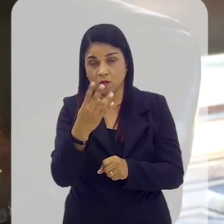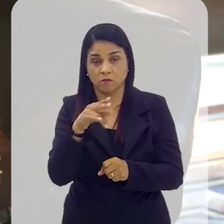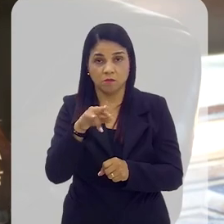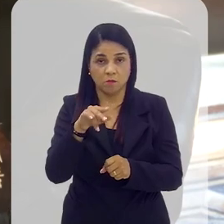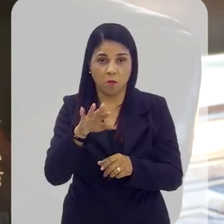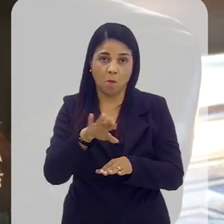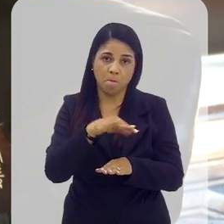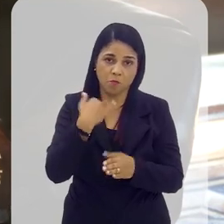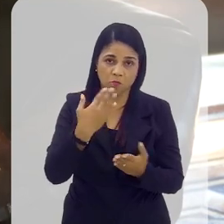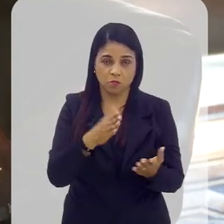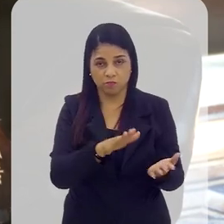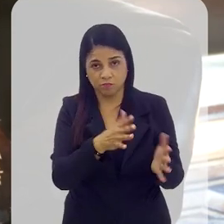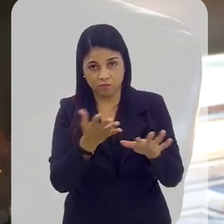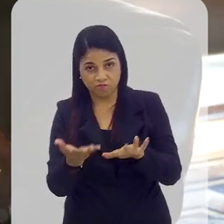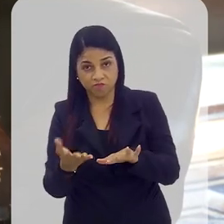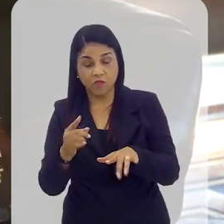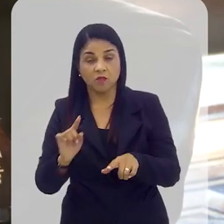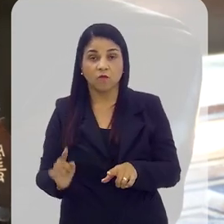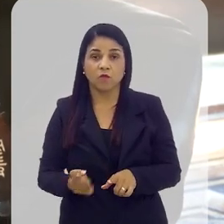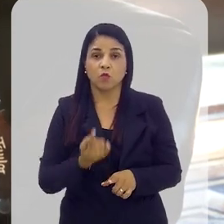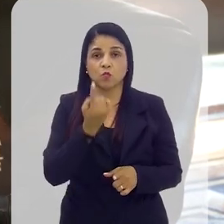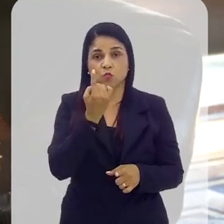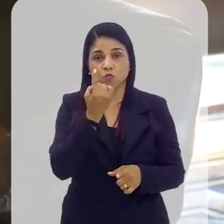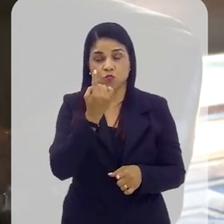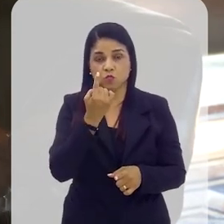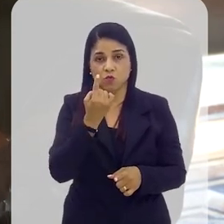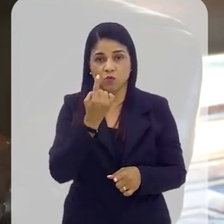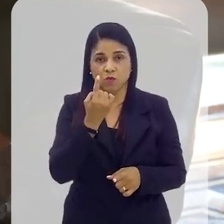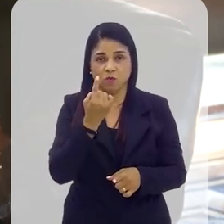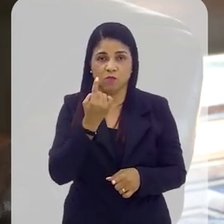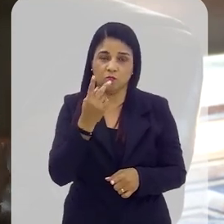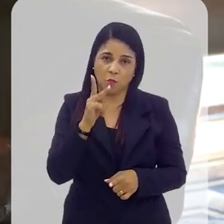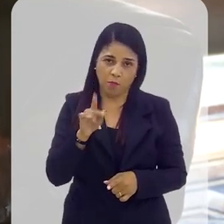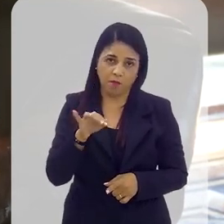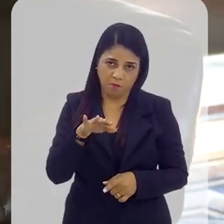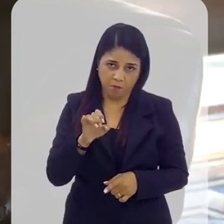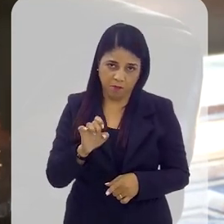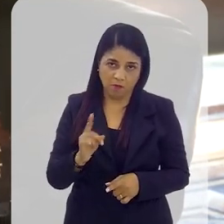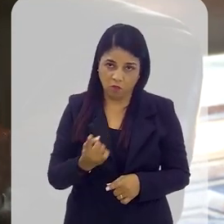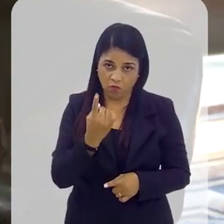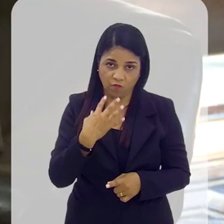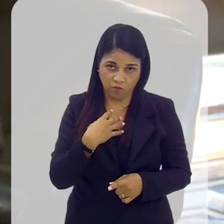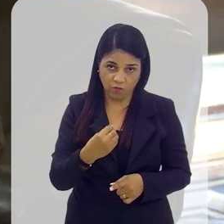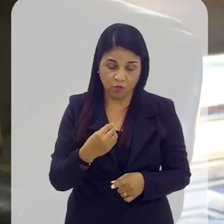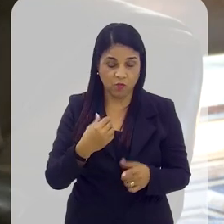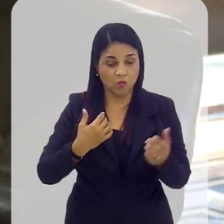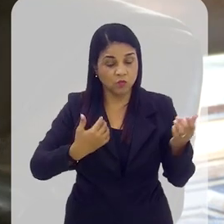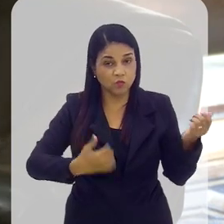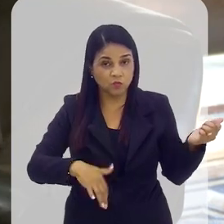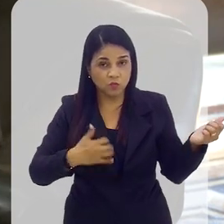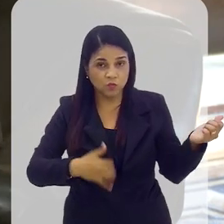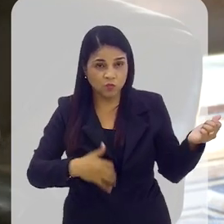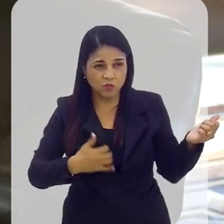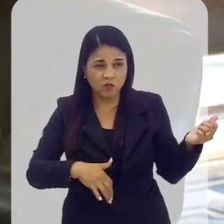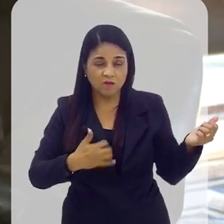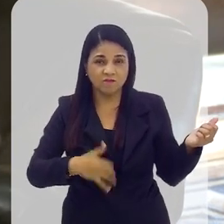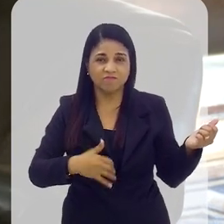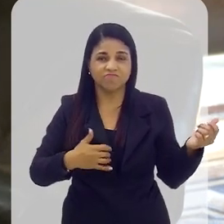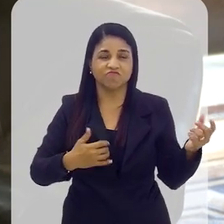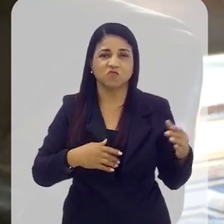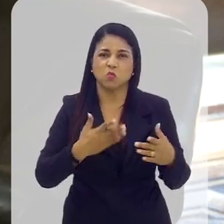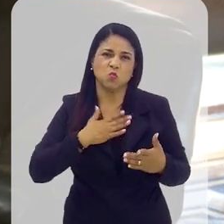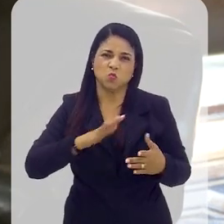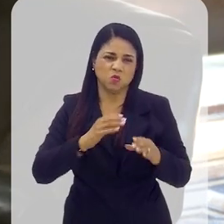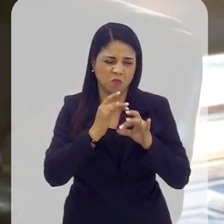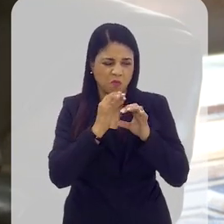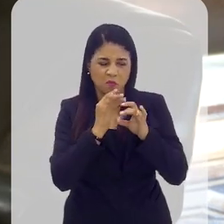levar meus 4 irmãos, eu virei o filho mais velho dos meus pais. Isso sempre foi, desde cedo eu comecei a tocar violão, não gostava de um